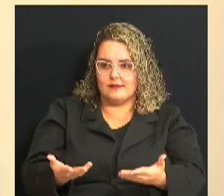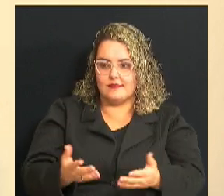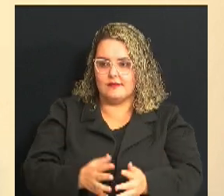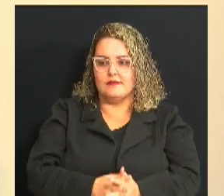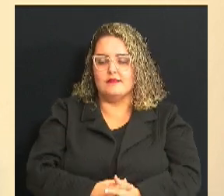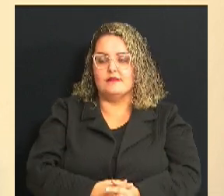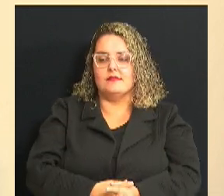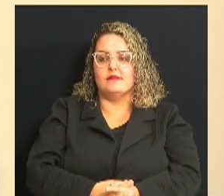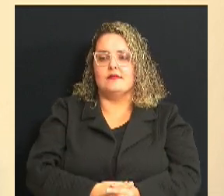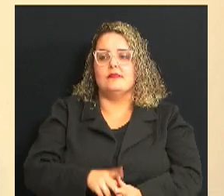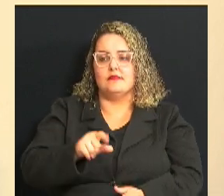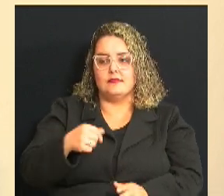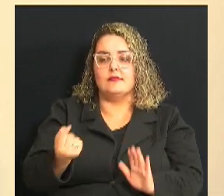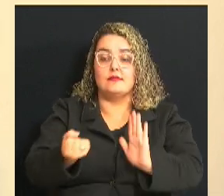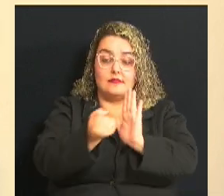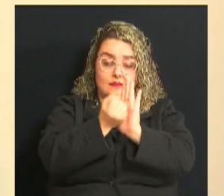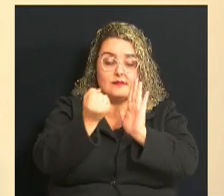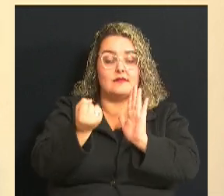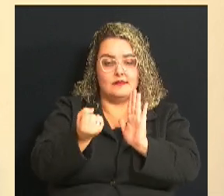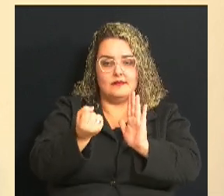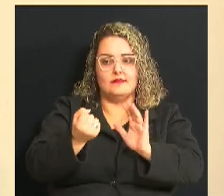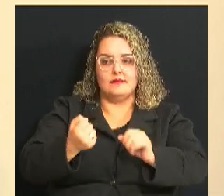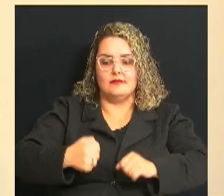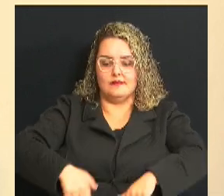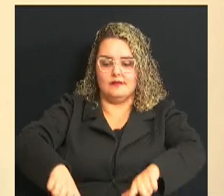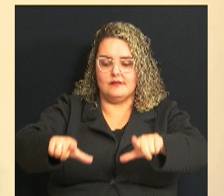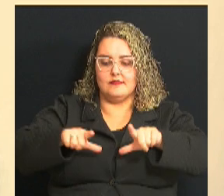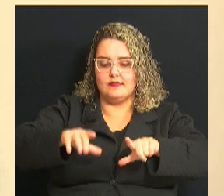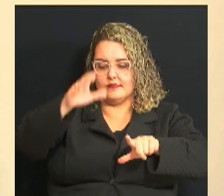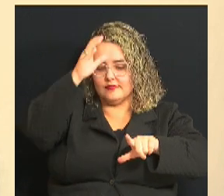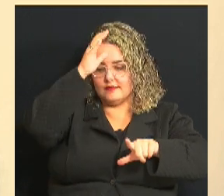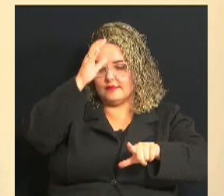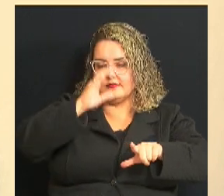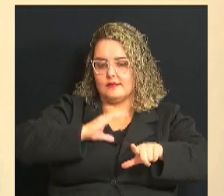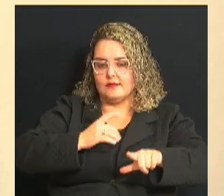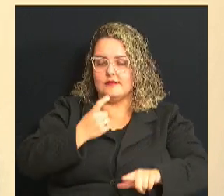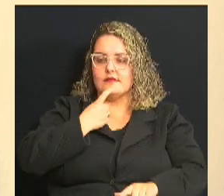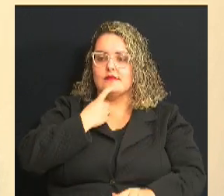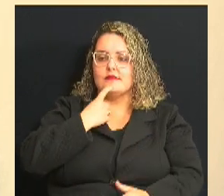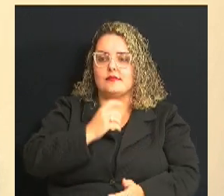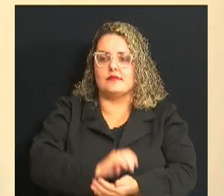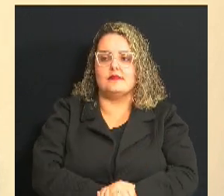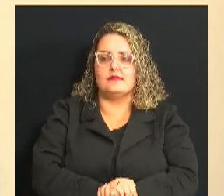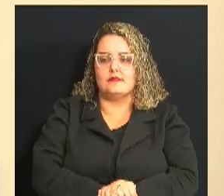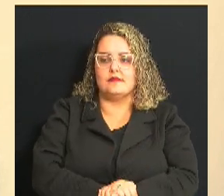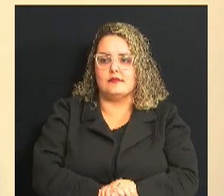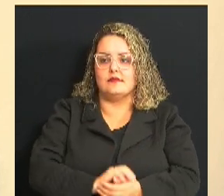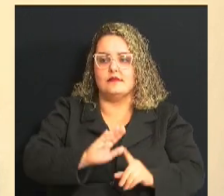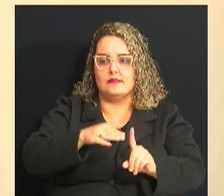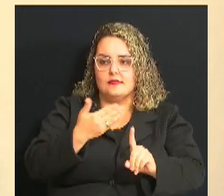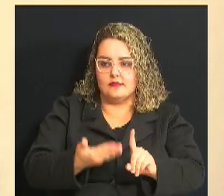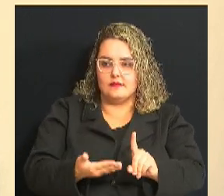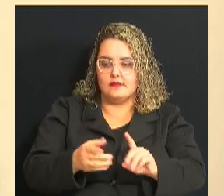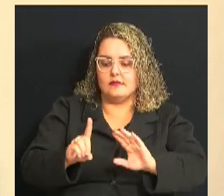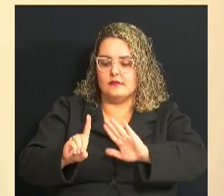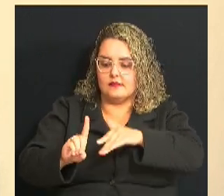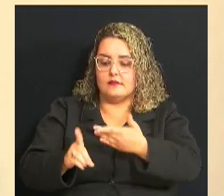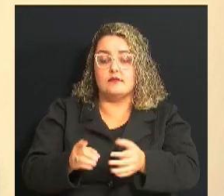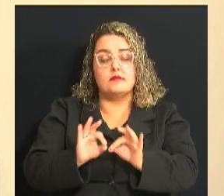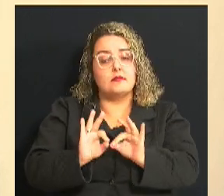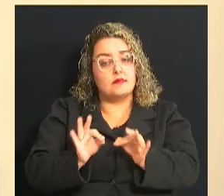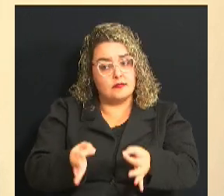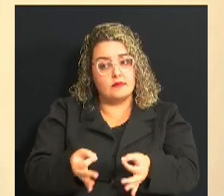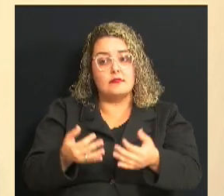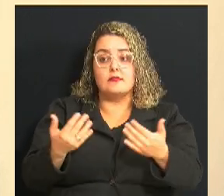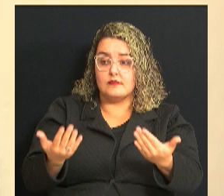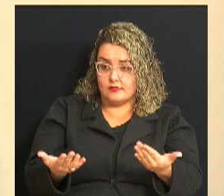que simboliza o título de cidadão campineiro. Uma solenidade singela, mas que ela